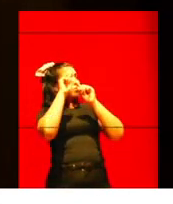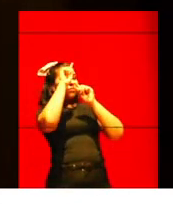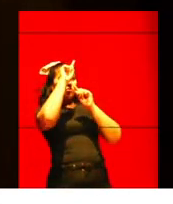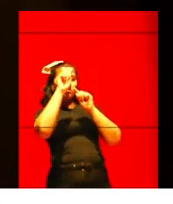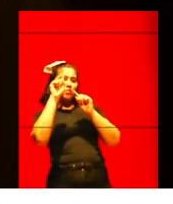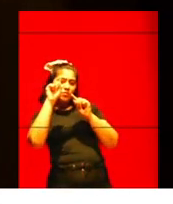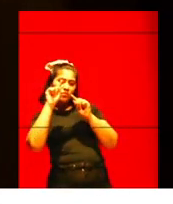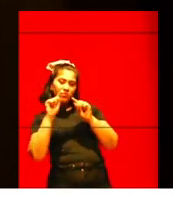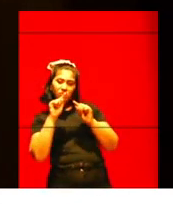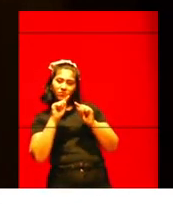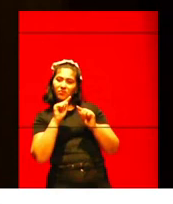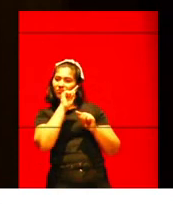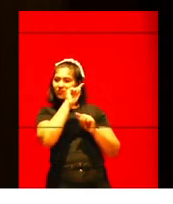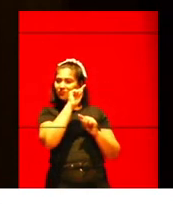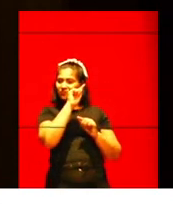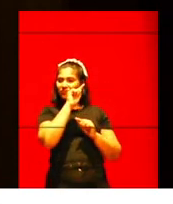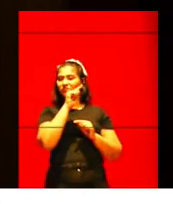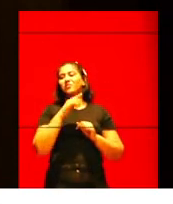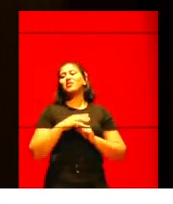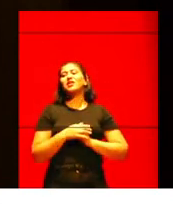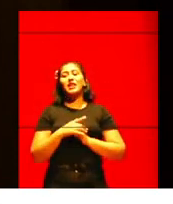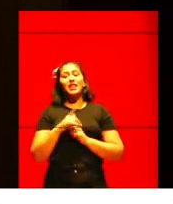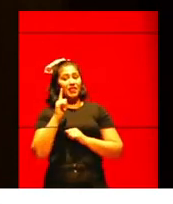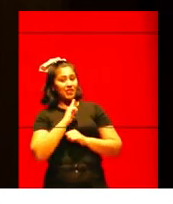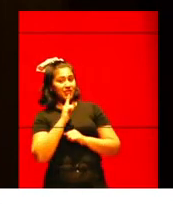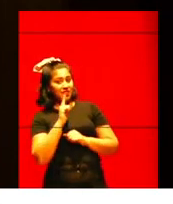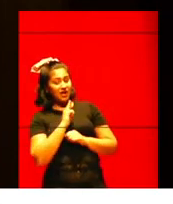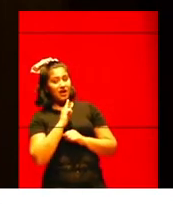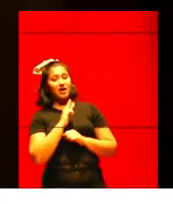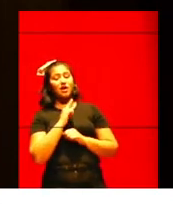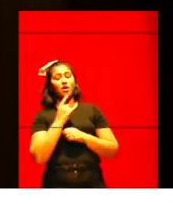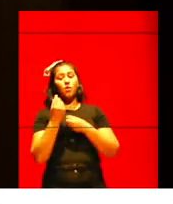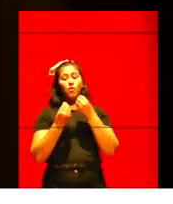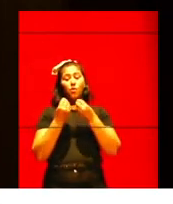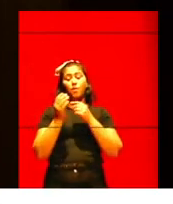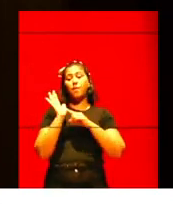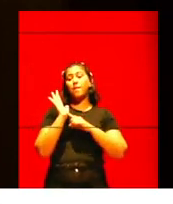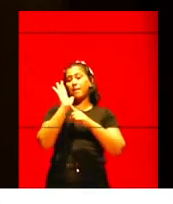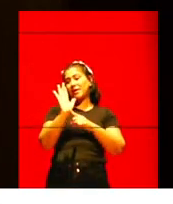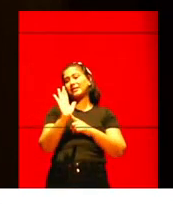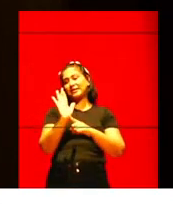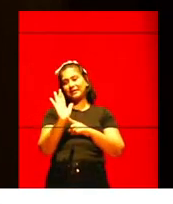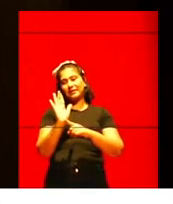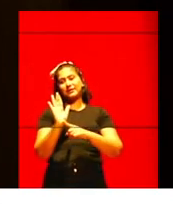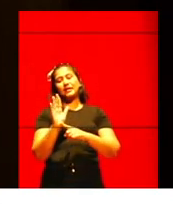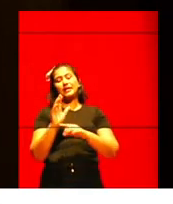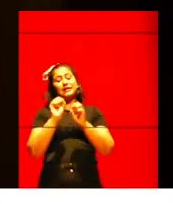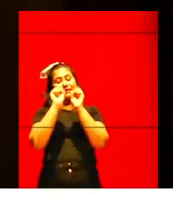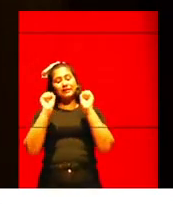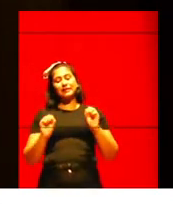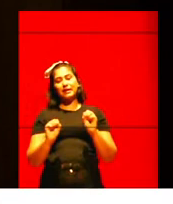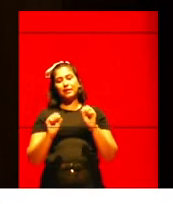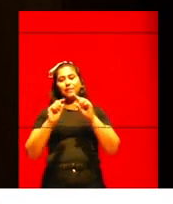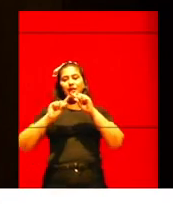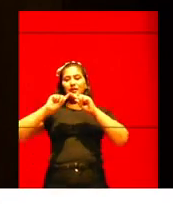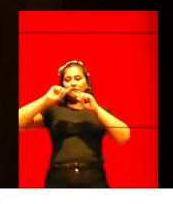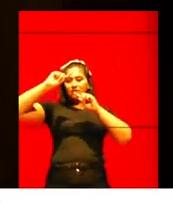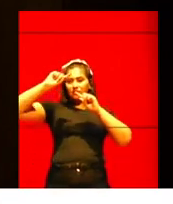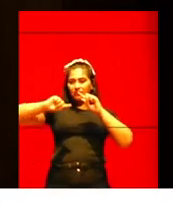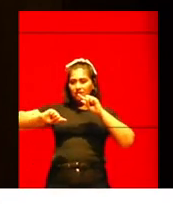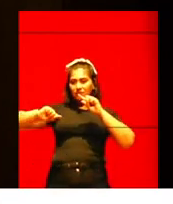tracinho para o lado, lá em cima etil, são as duas maneiras como pode aparecer, né? Sistema de linhas,